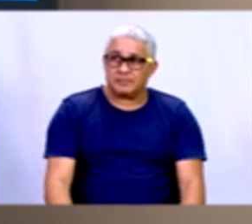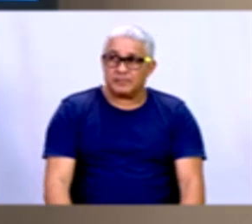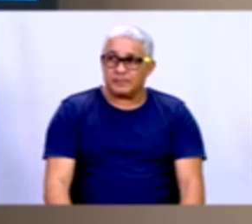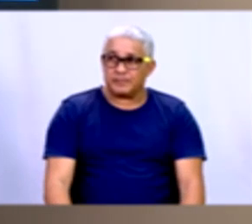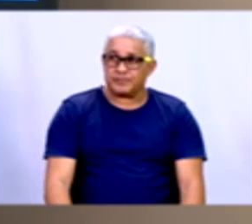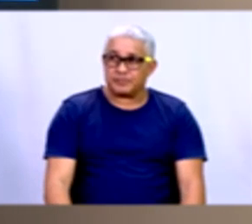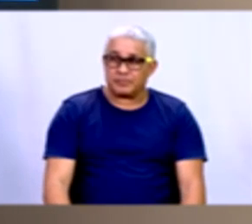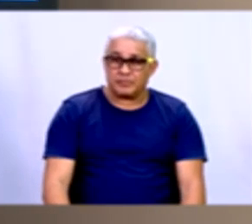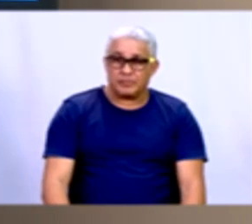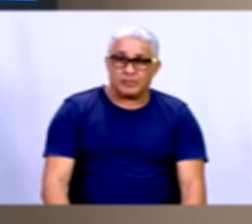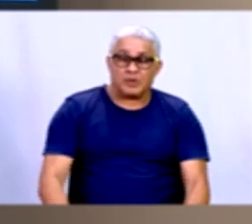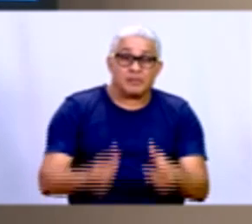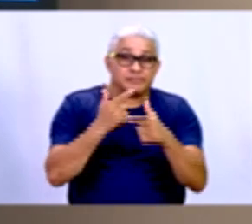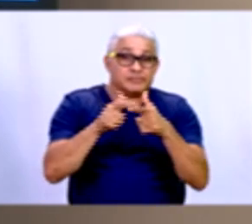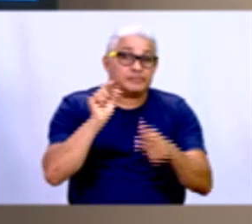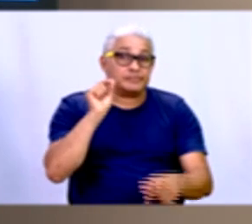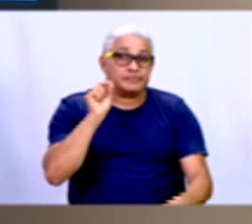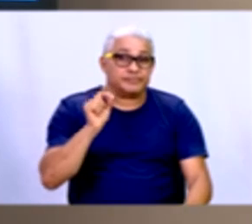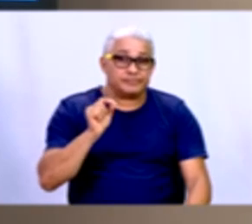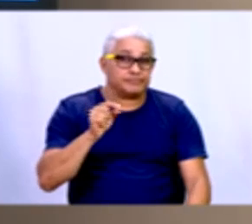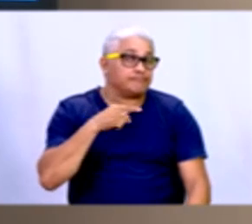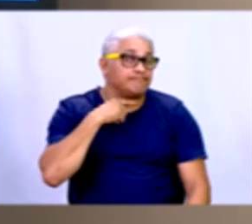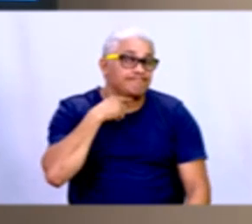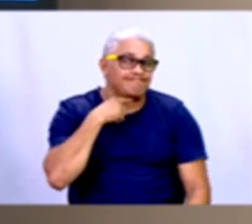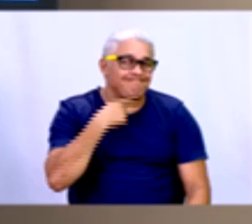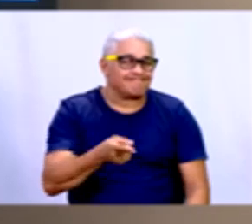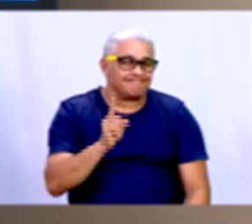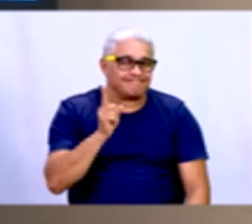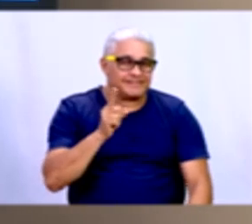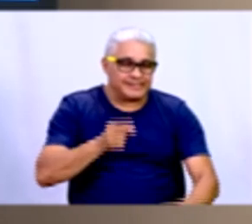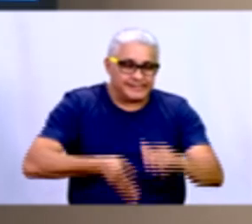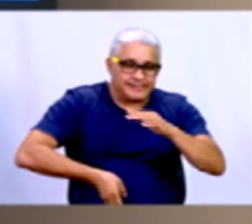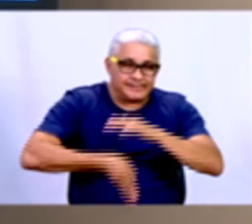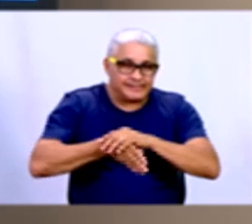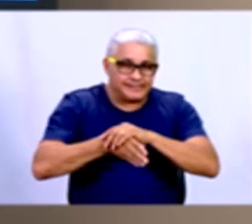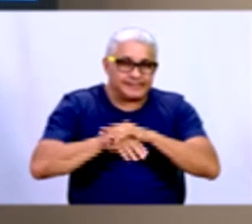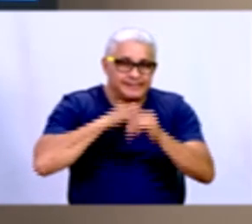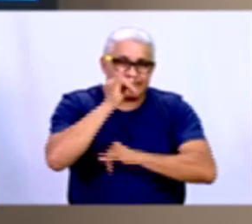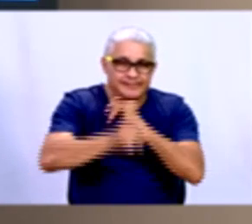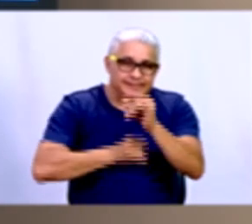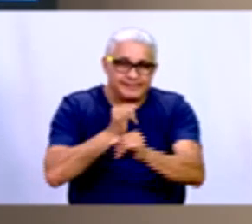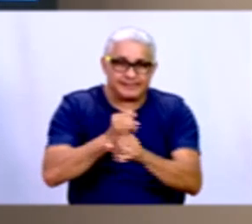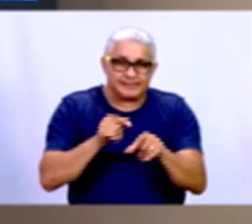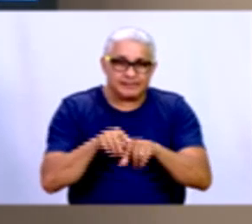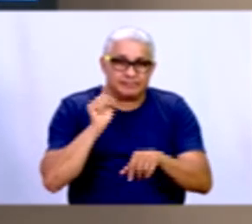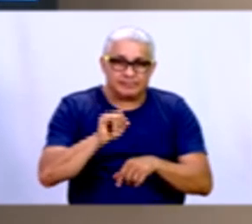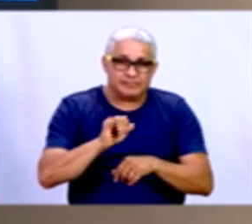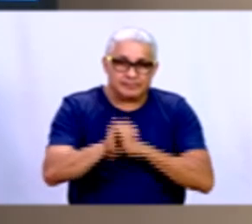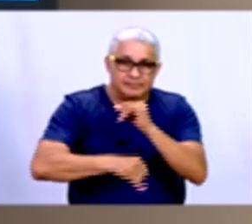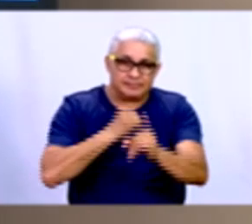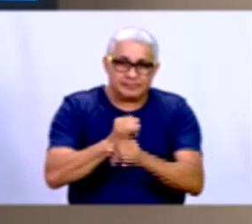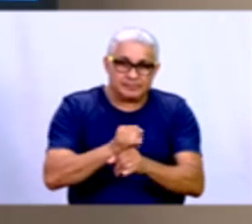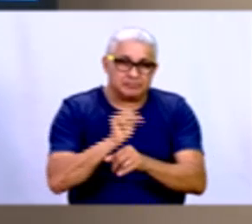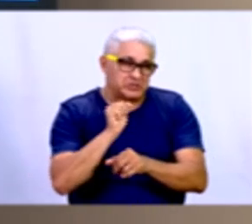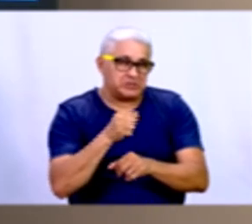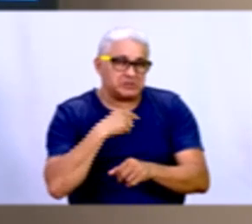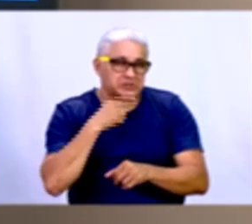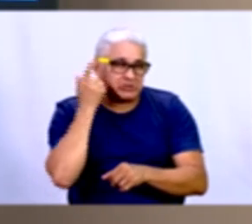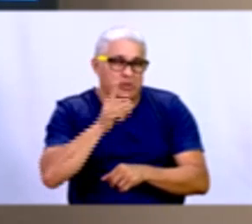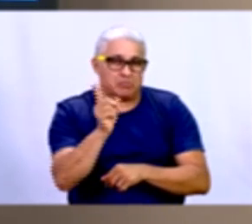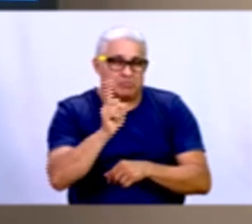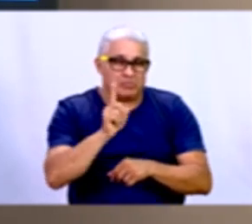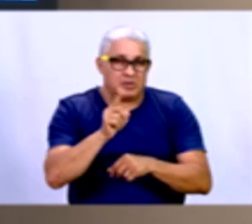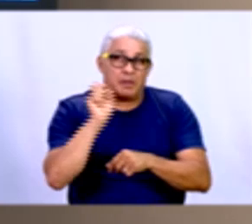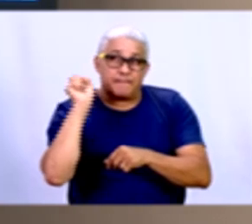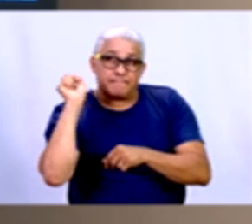a questão era, você não estava conseguindo entrar na internet. E ele fala, se você não consegue entrar na internet, clica aqui nesse link para